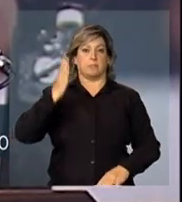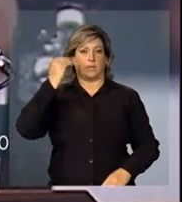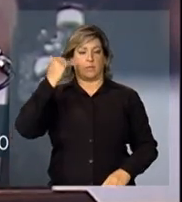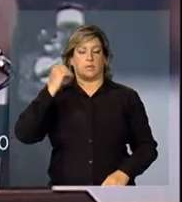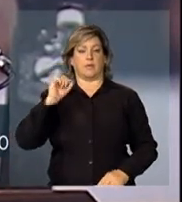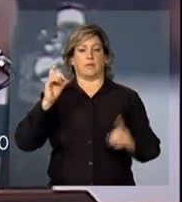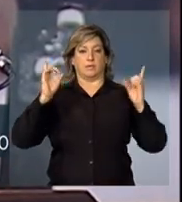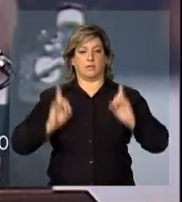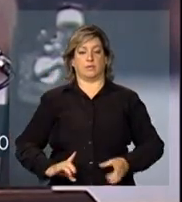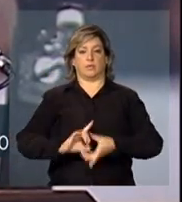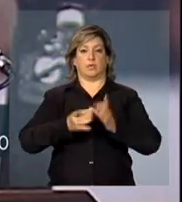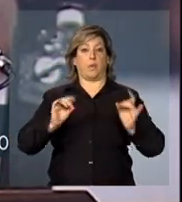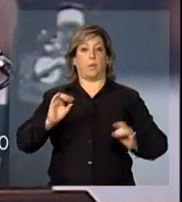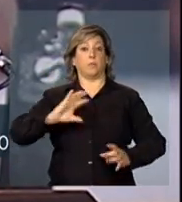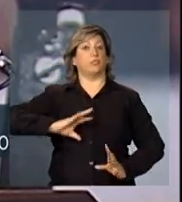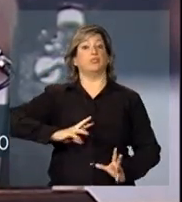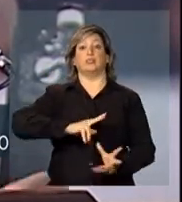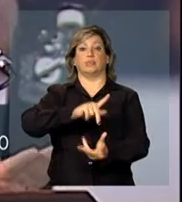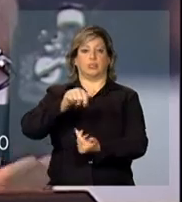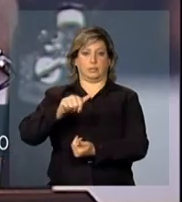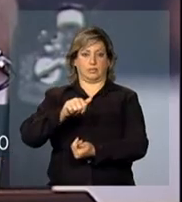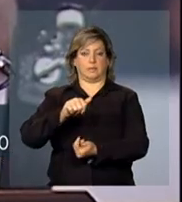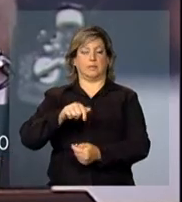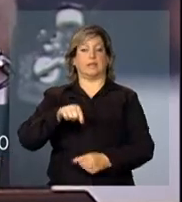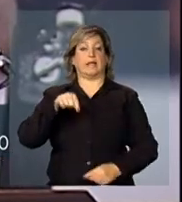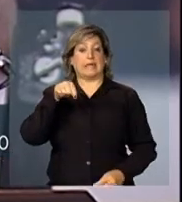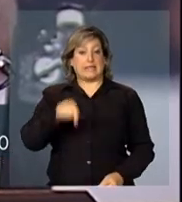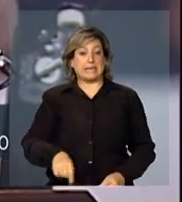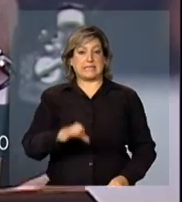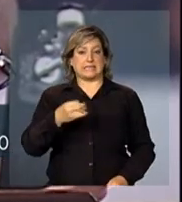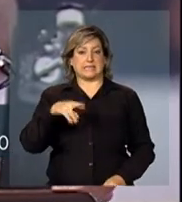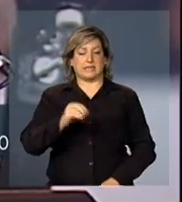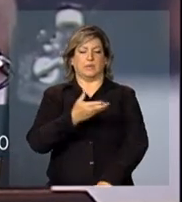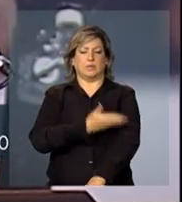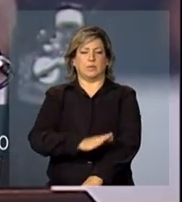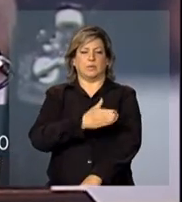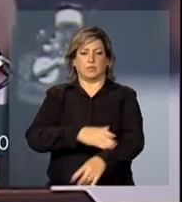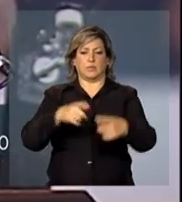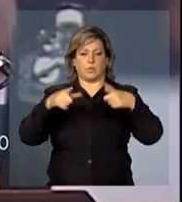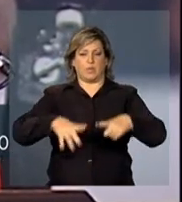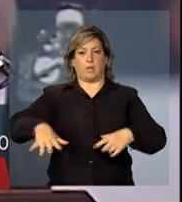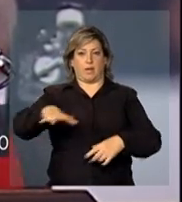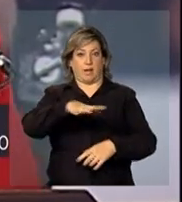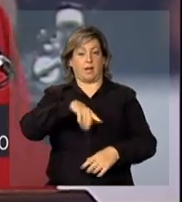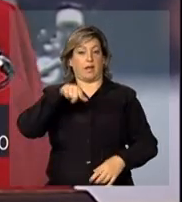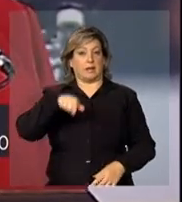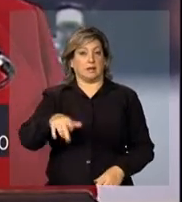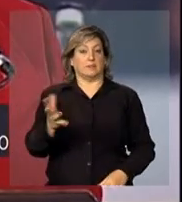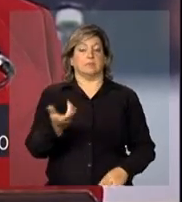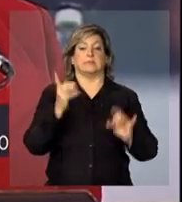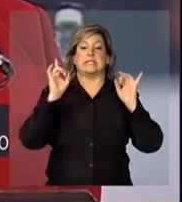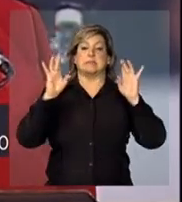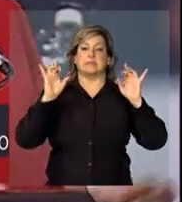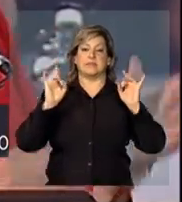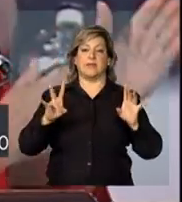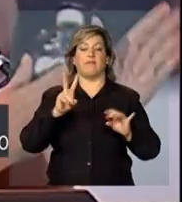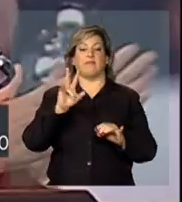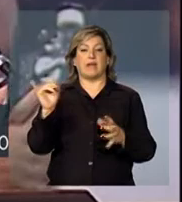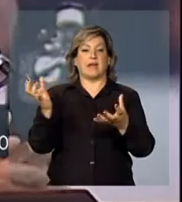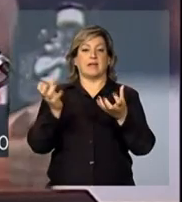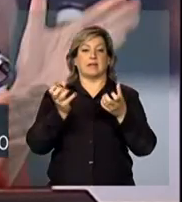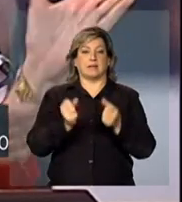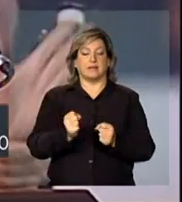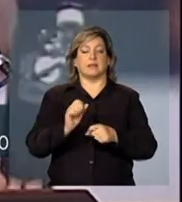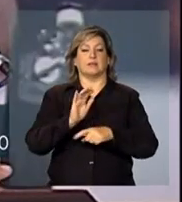paraolímpicas do mundo esse centro é um centro de excelência e ele vai abrigar